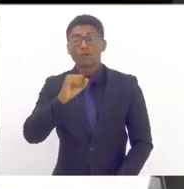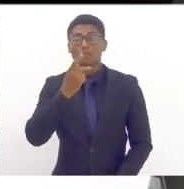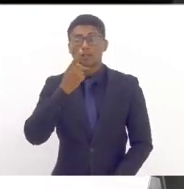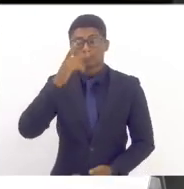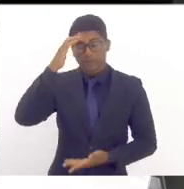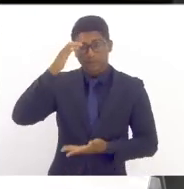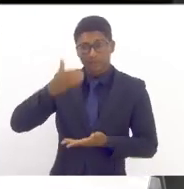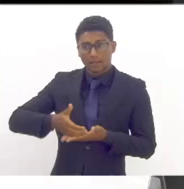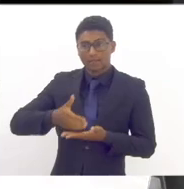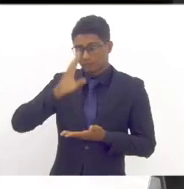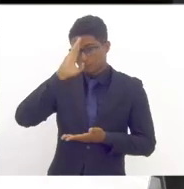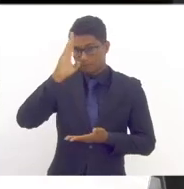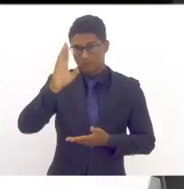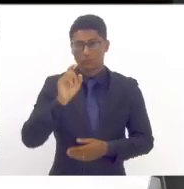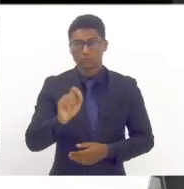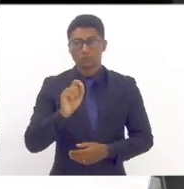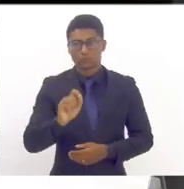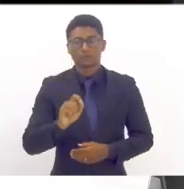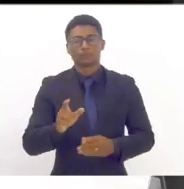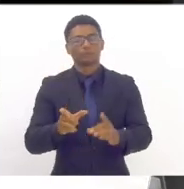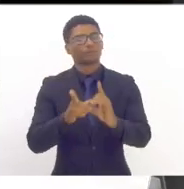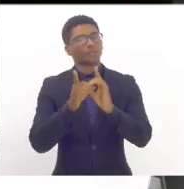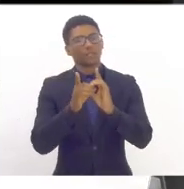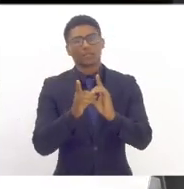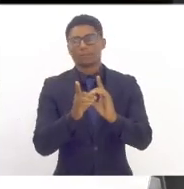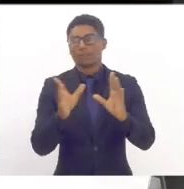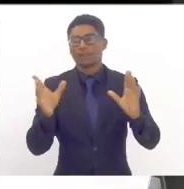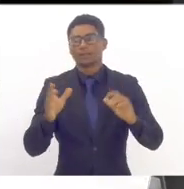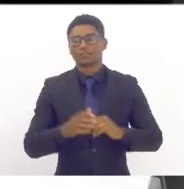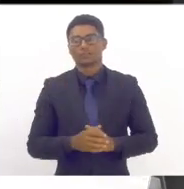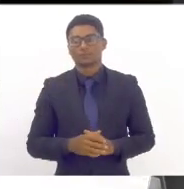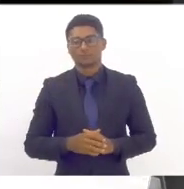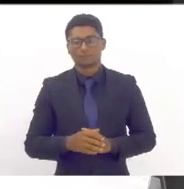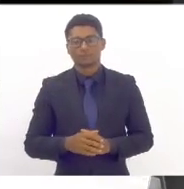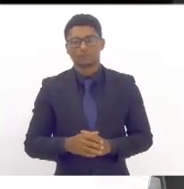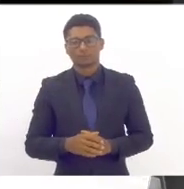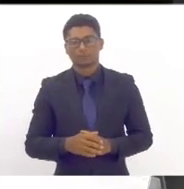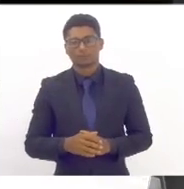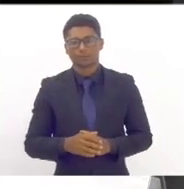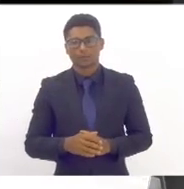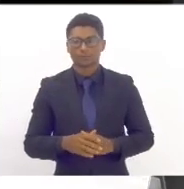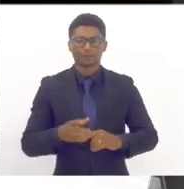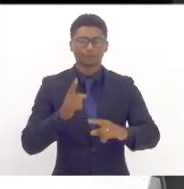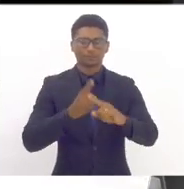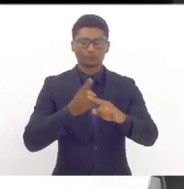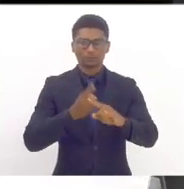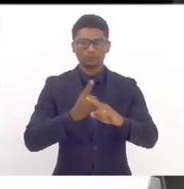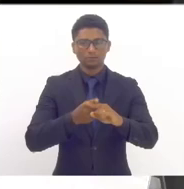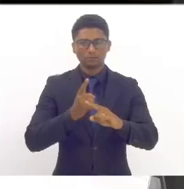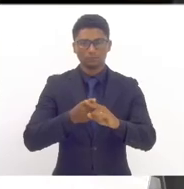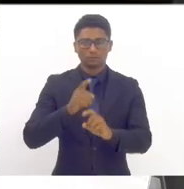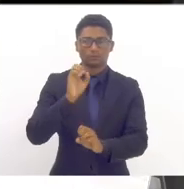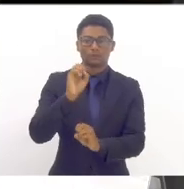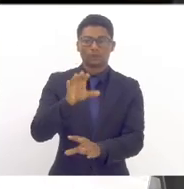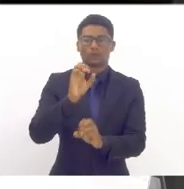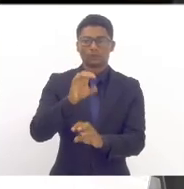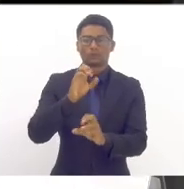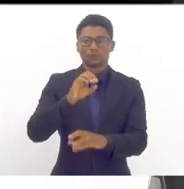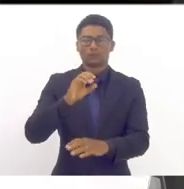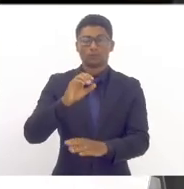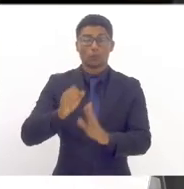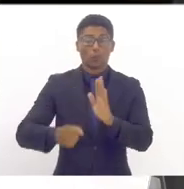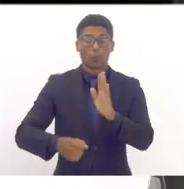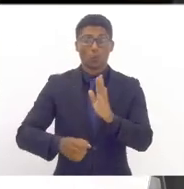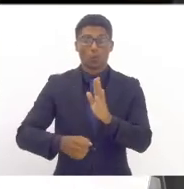educação era baseada na liberdade e na libertação. Justamente porque a educação é o único